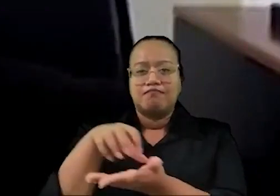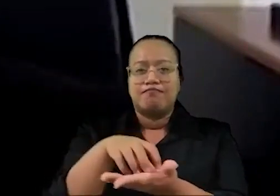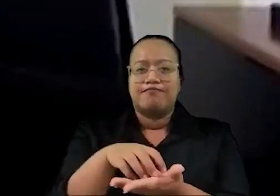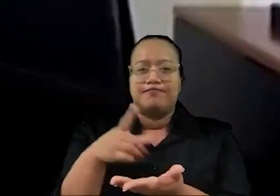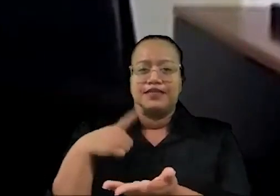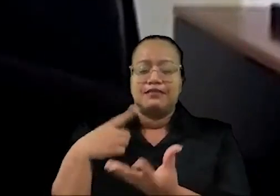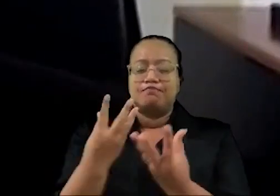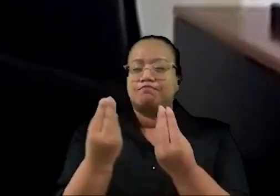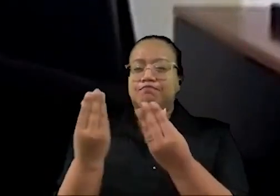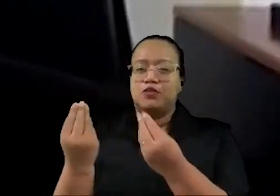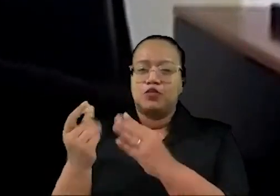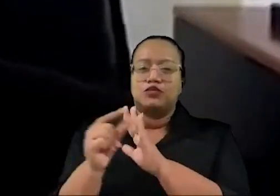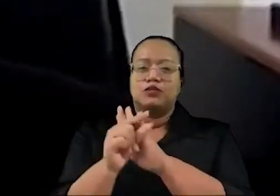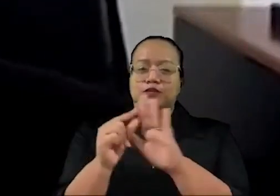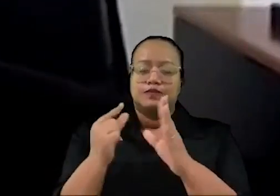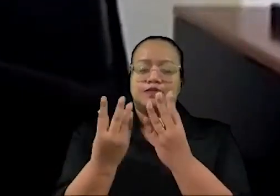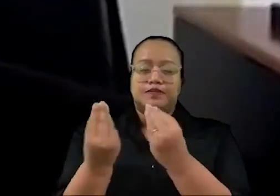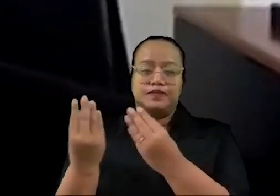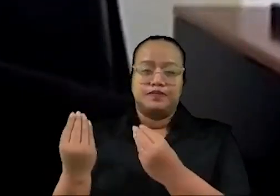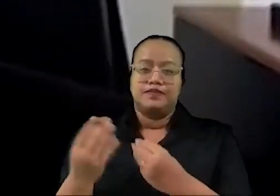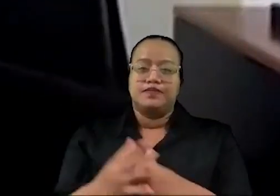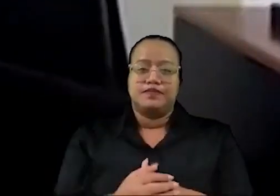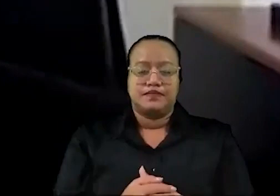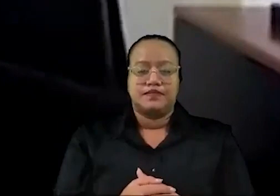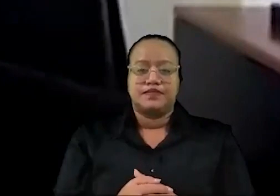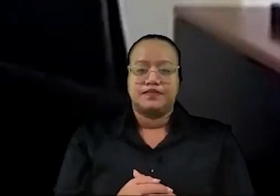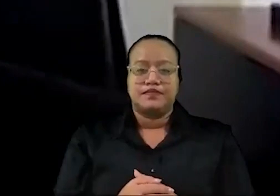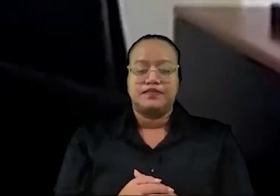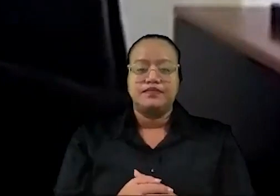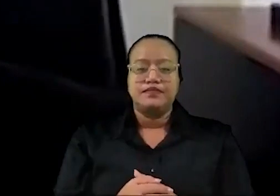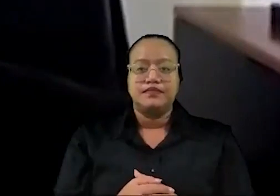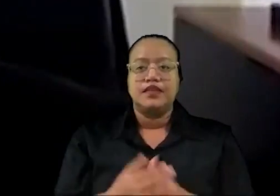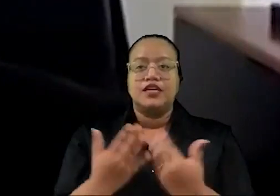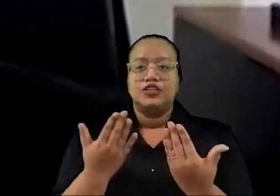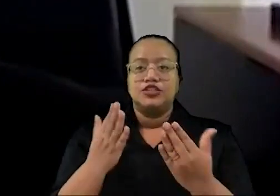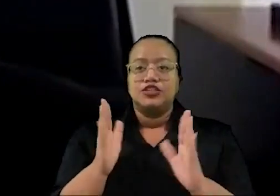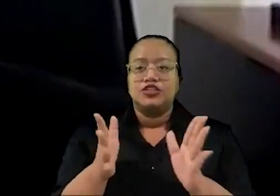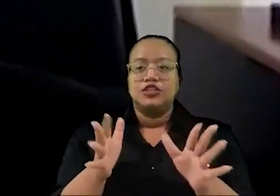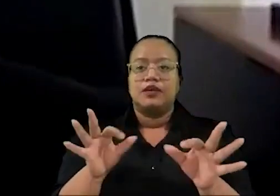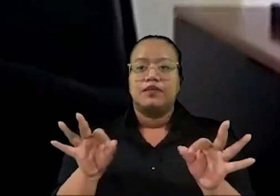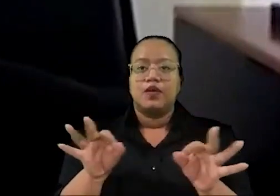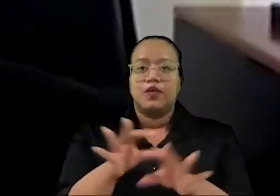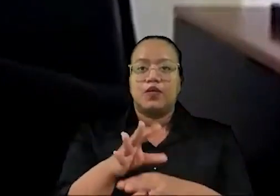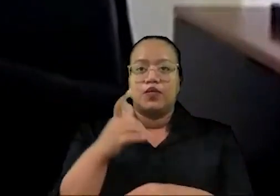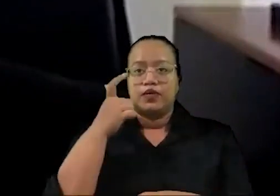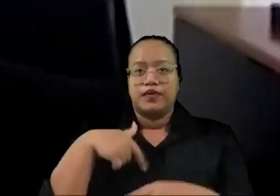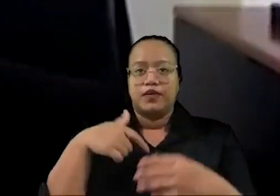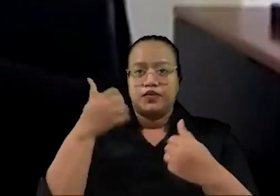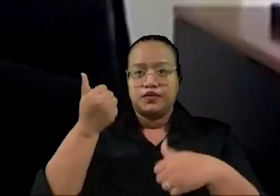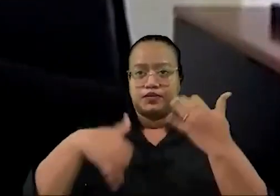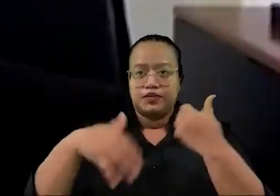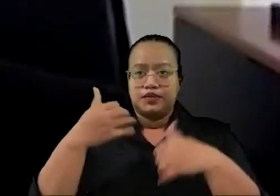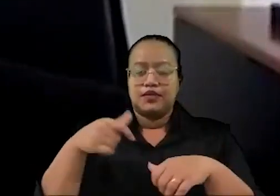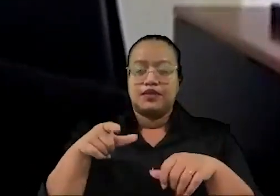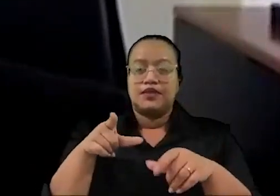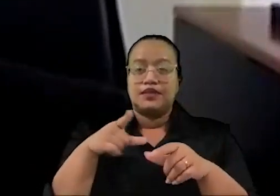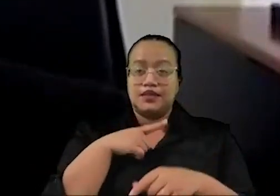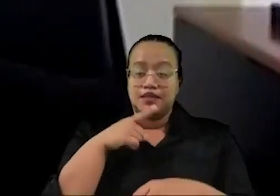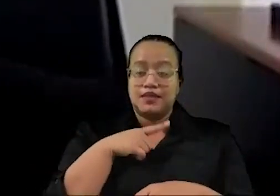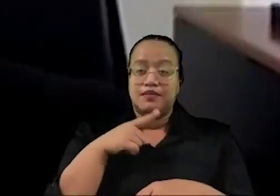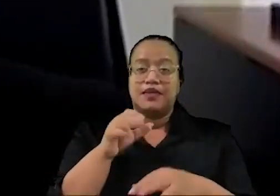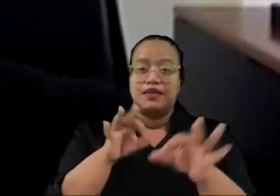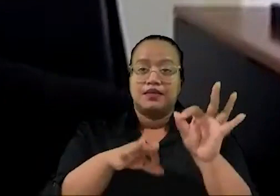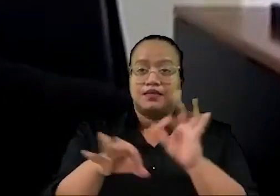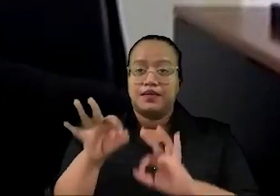gente tem feito aqui, já para concluir, desembargadora Daldice, a minha fala, a gente tem feito também um outro projeto aqui que eu penso